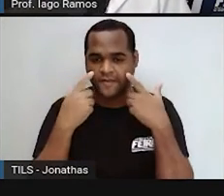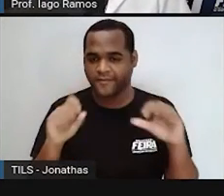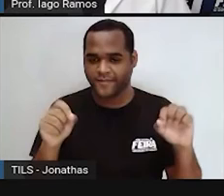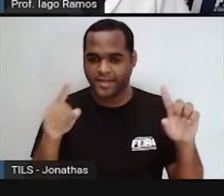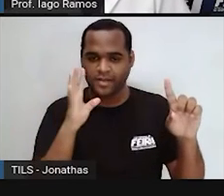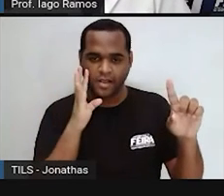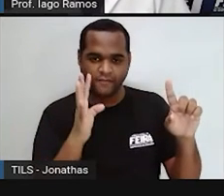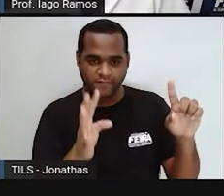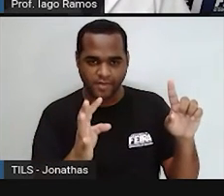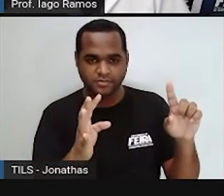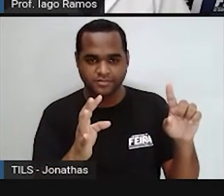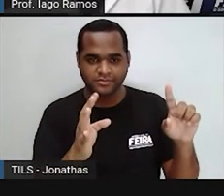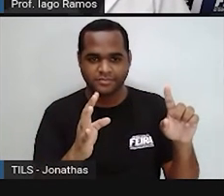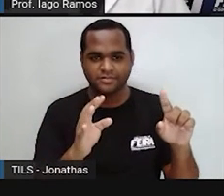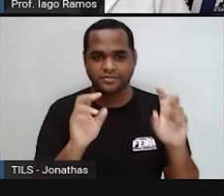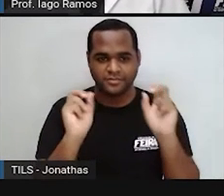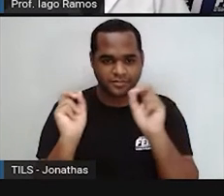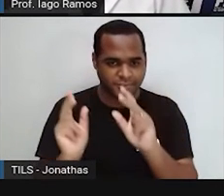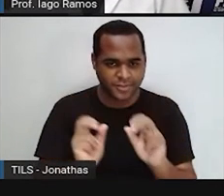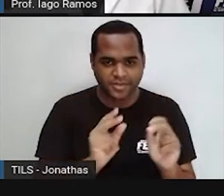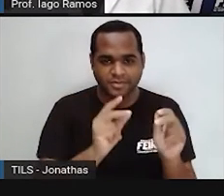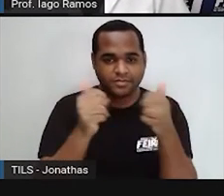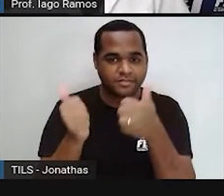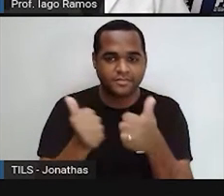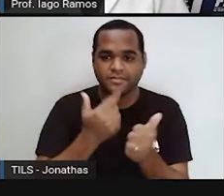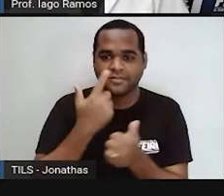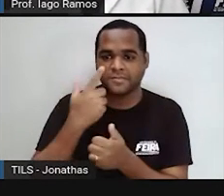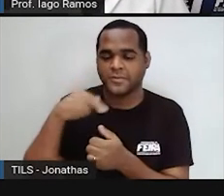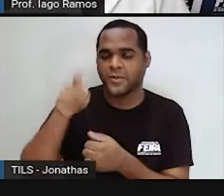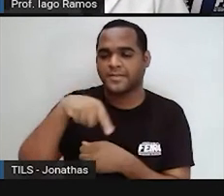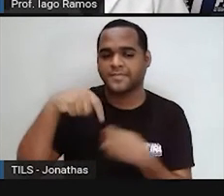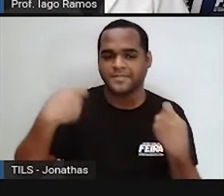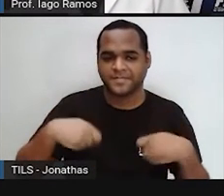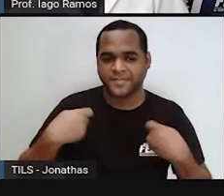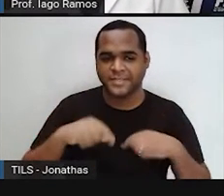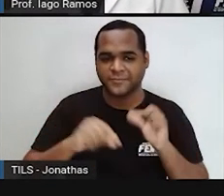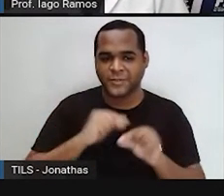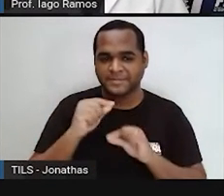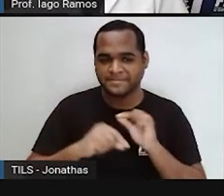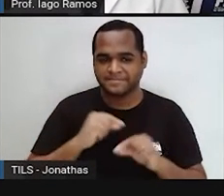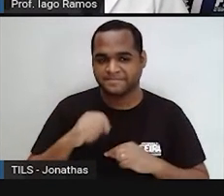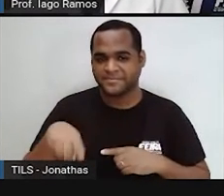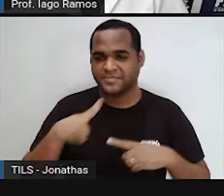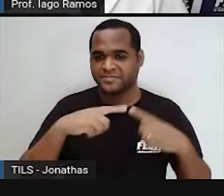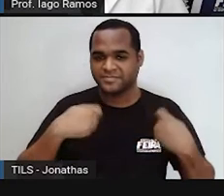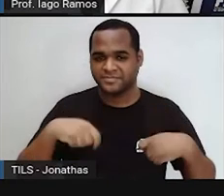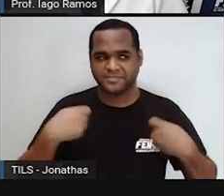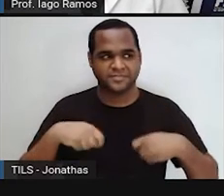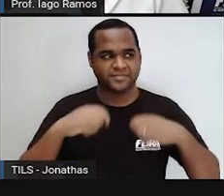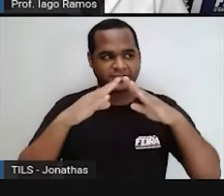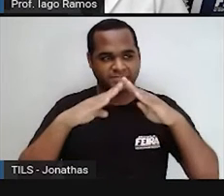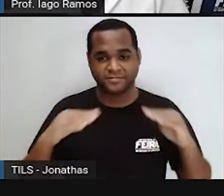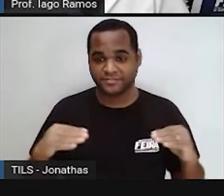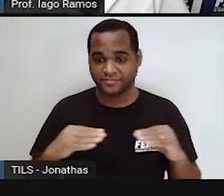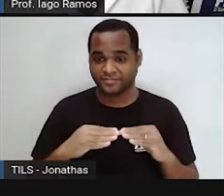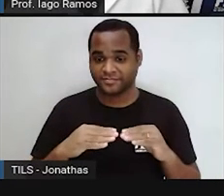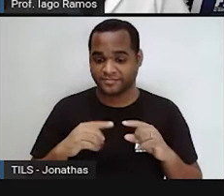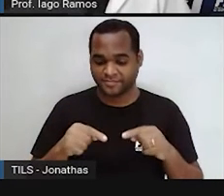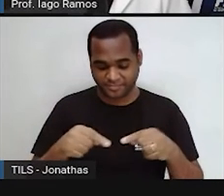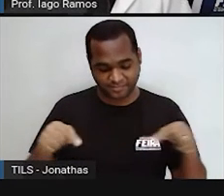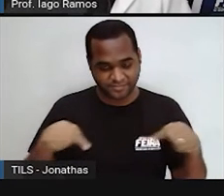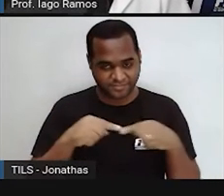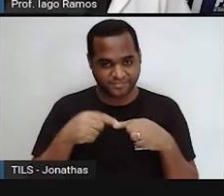presta atenção tá não quer que a gente vai precisar para fazer essa pirâmide de base quadrada